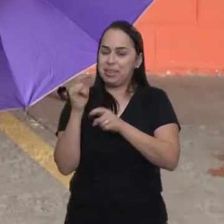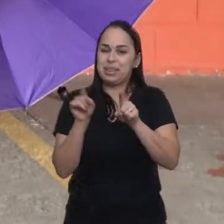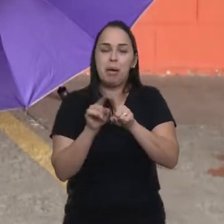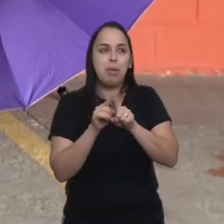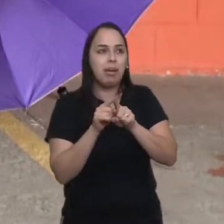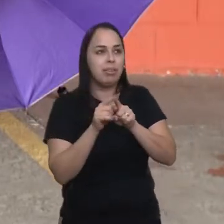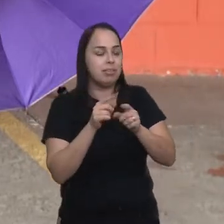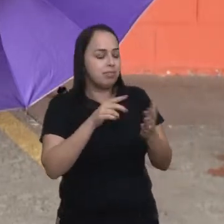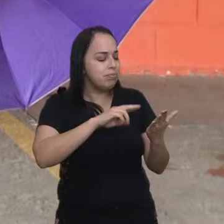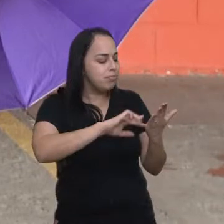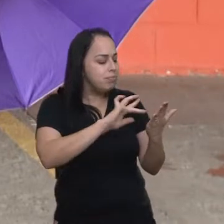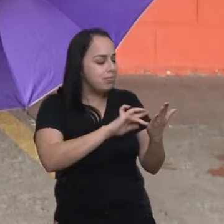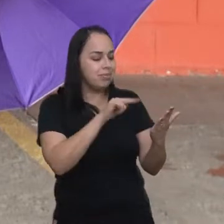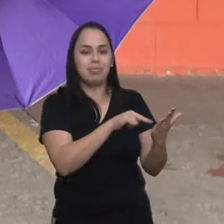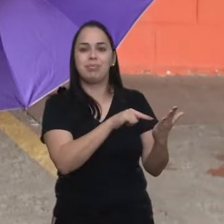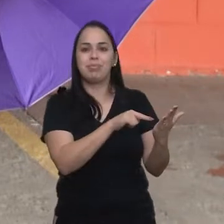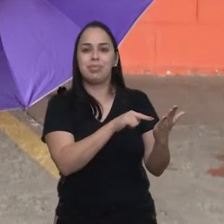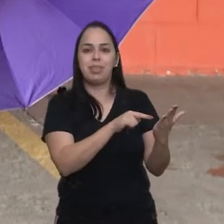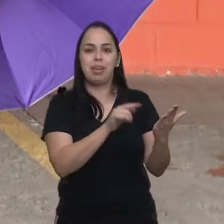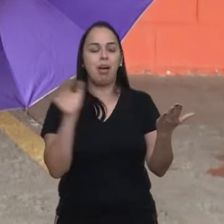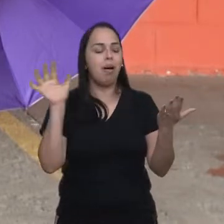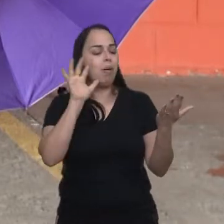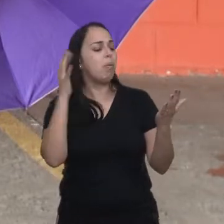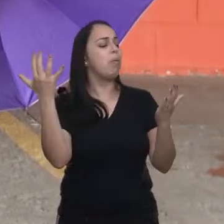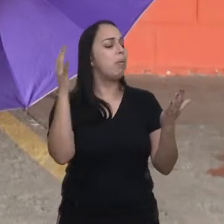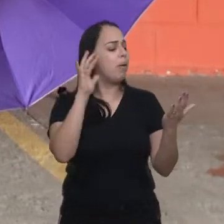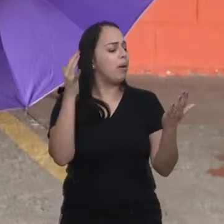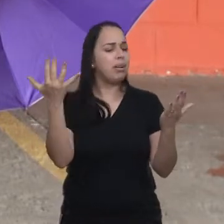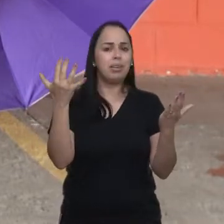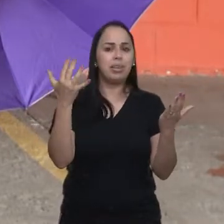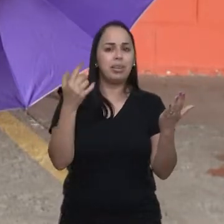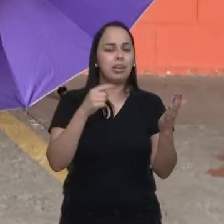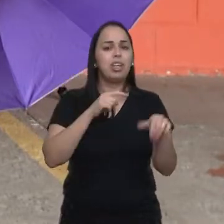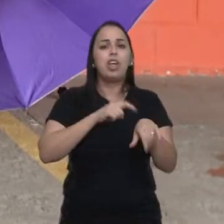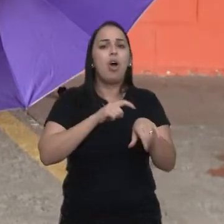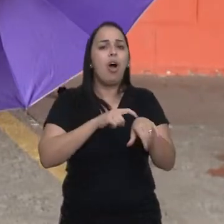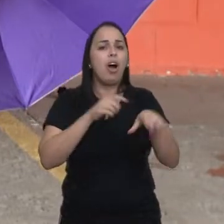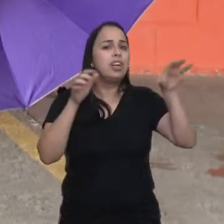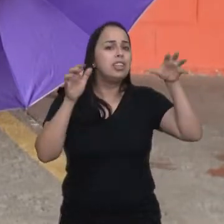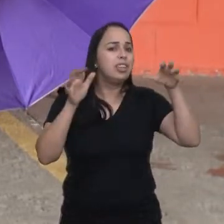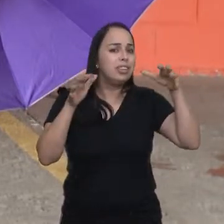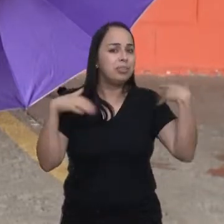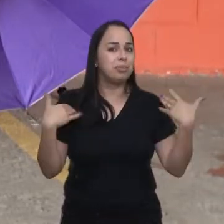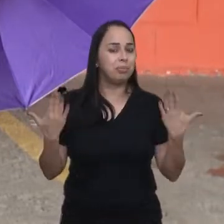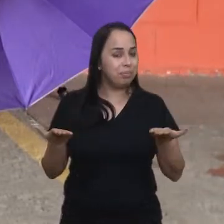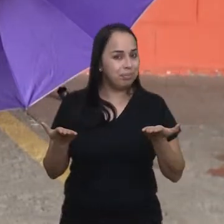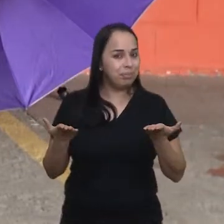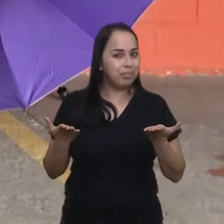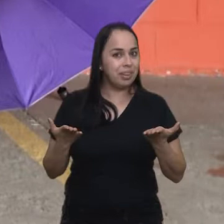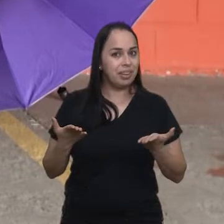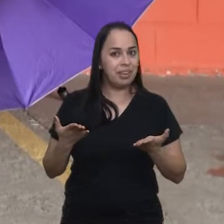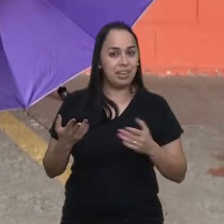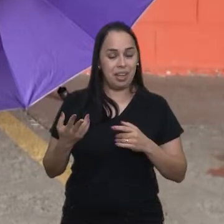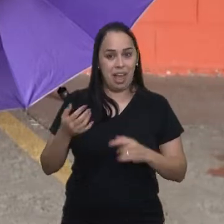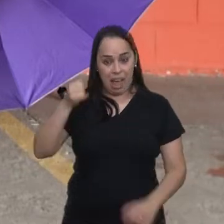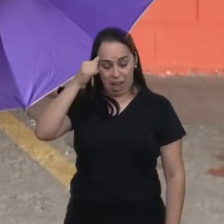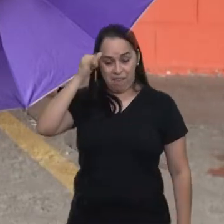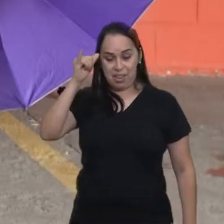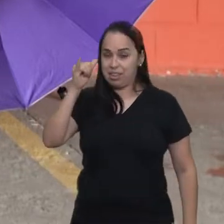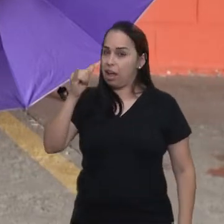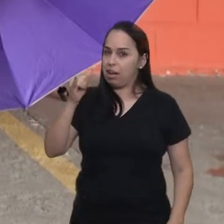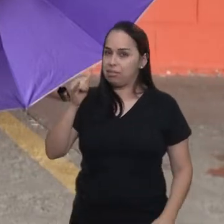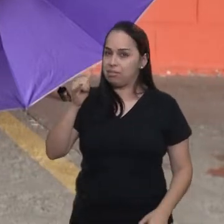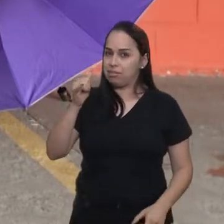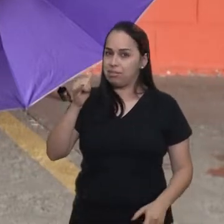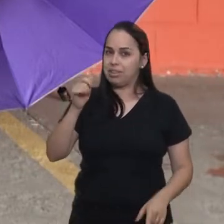importante também dar uma olhada no celular para poder saber quando que irá chover ou não. Afinal, se prevenir